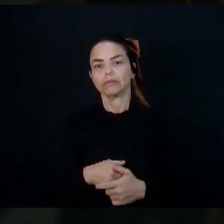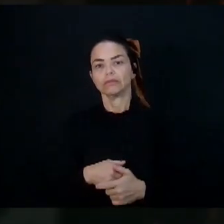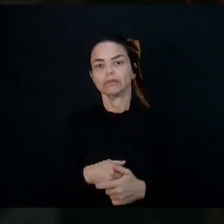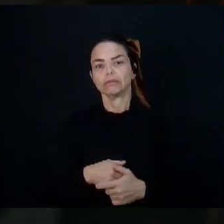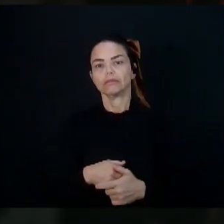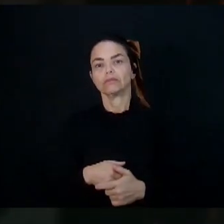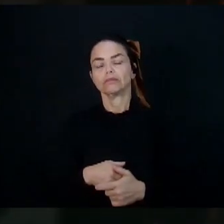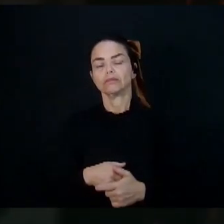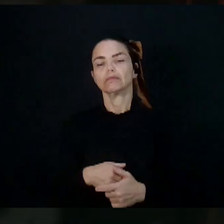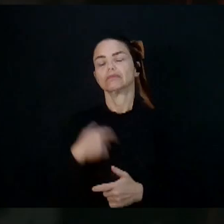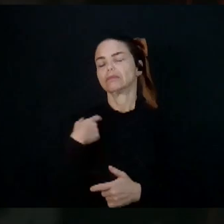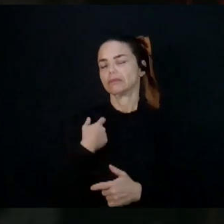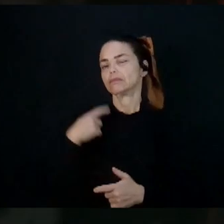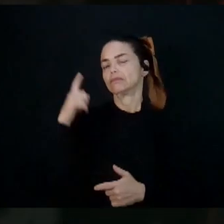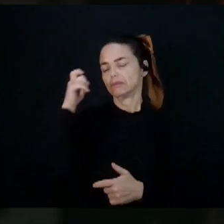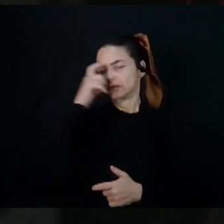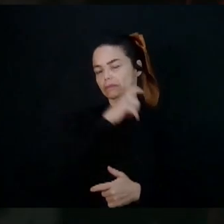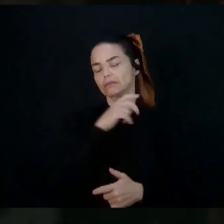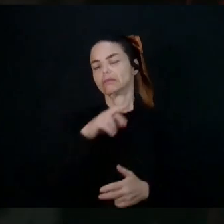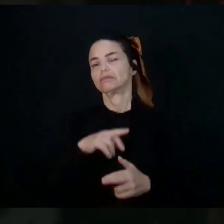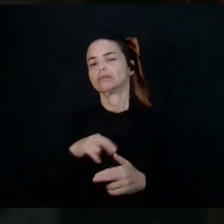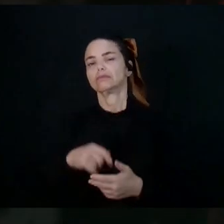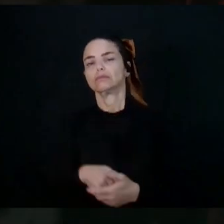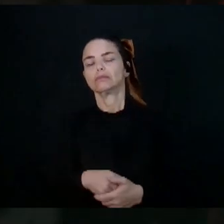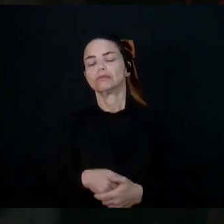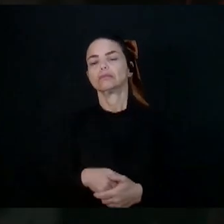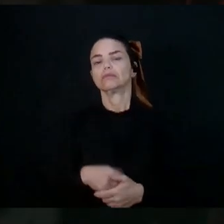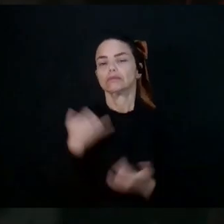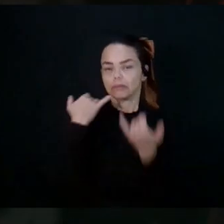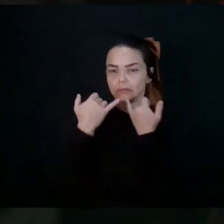caso meio diferente, assim, tenta buscar informação sobre a